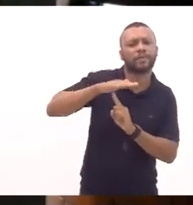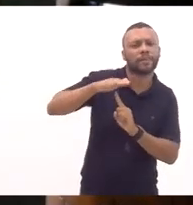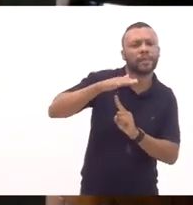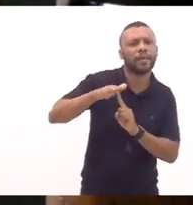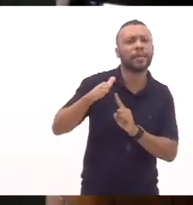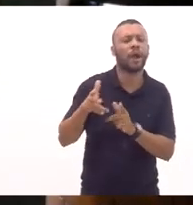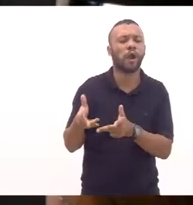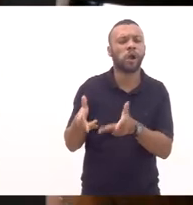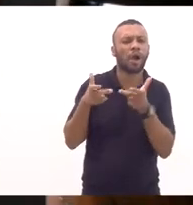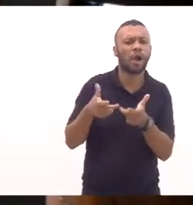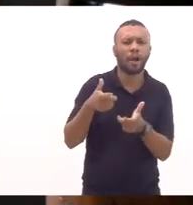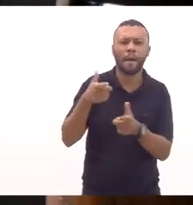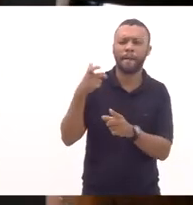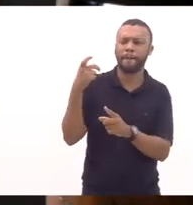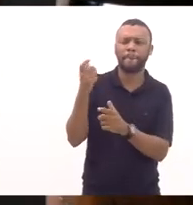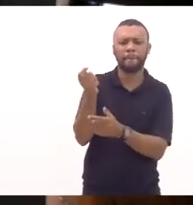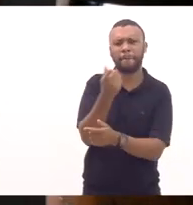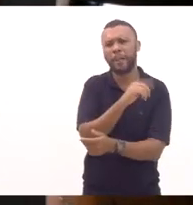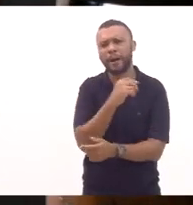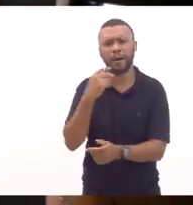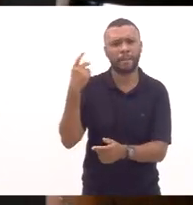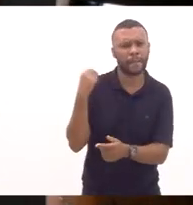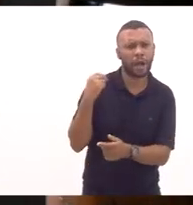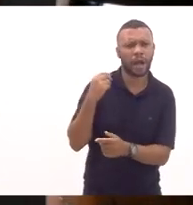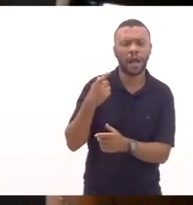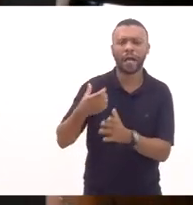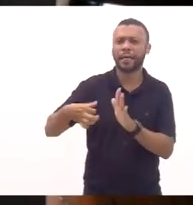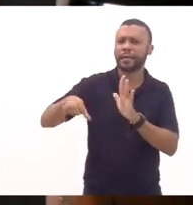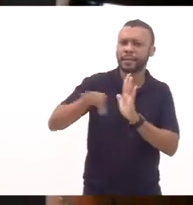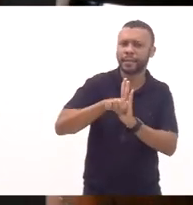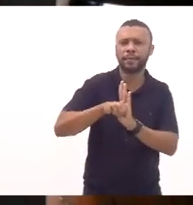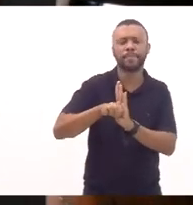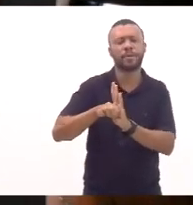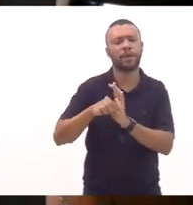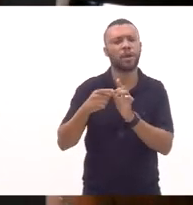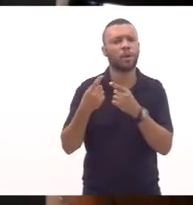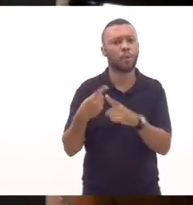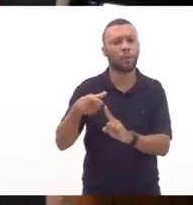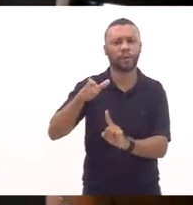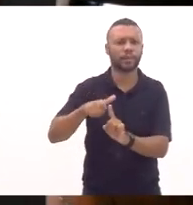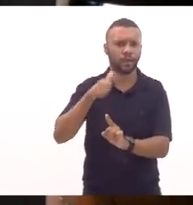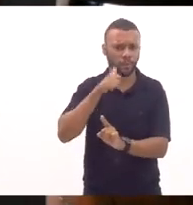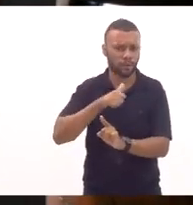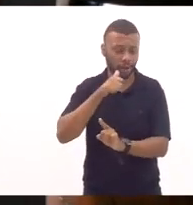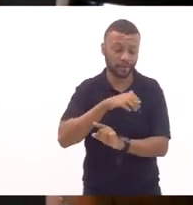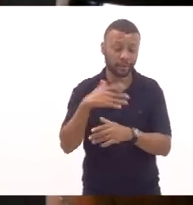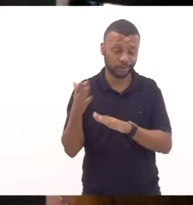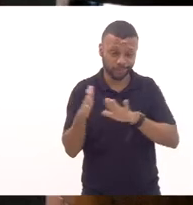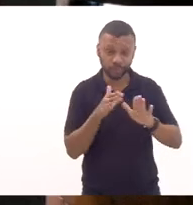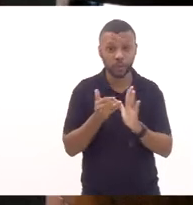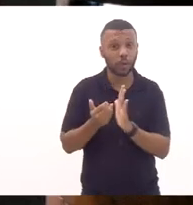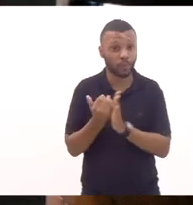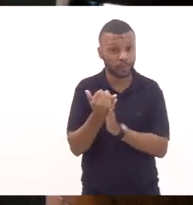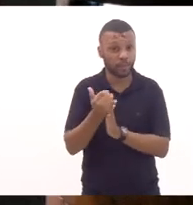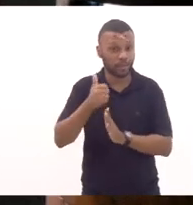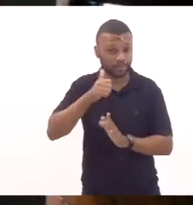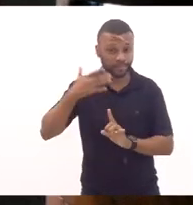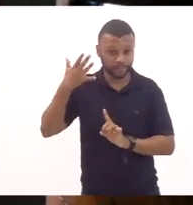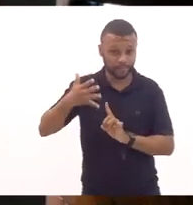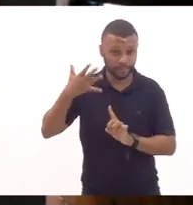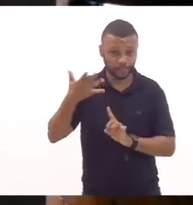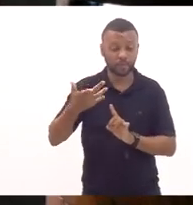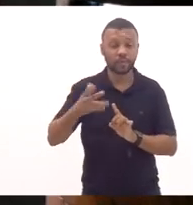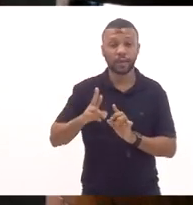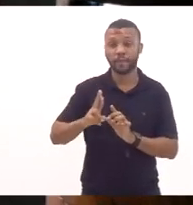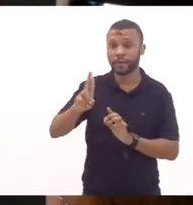exploração, maus tratos e crimes contra a mulher. E começando agora a minha fala como presidente do Sindicato dos Modelos